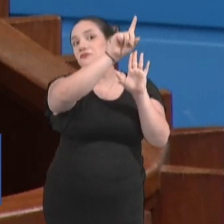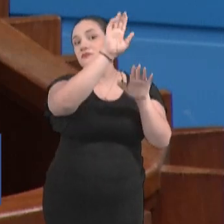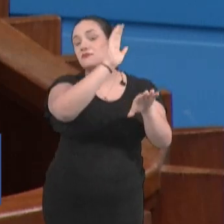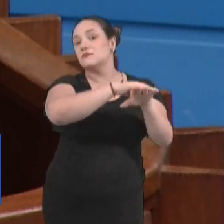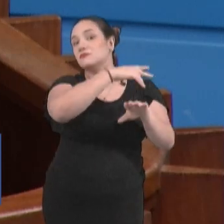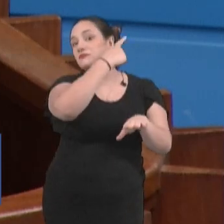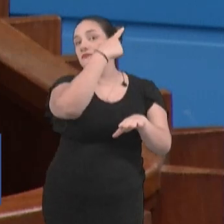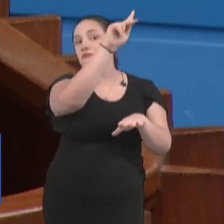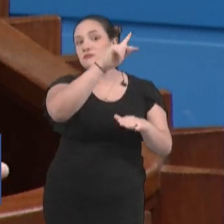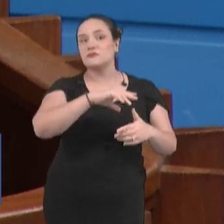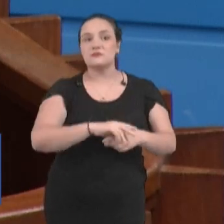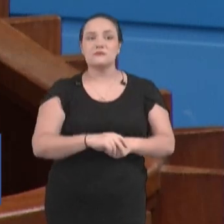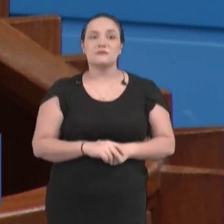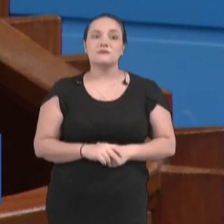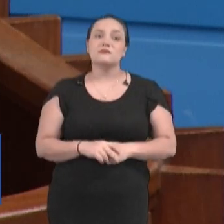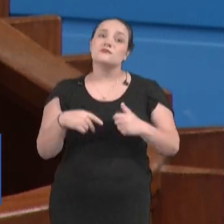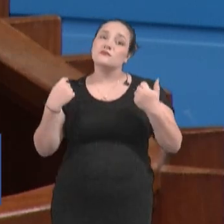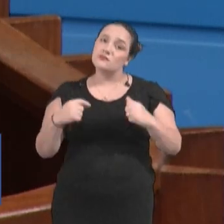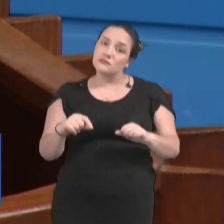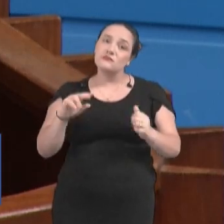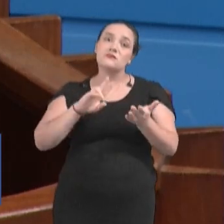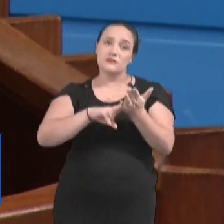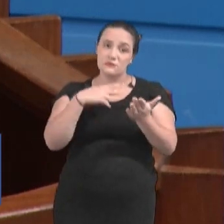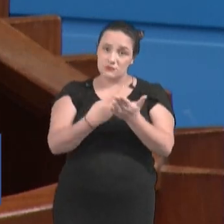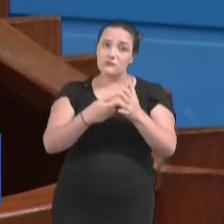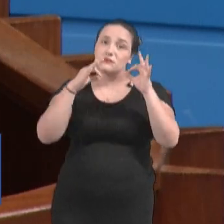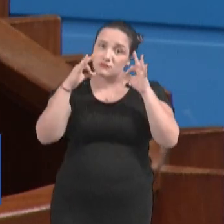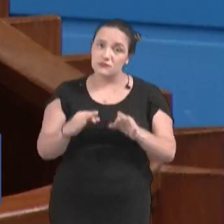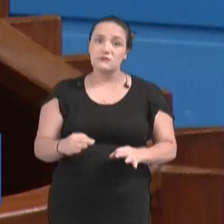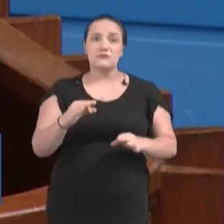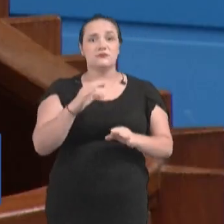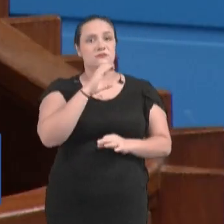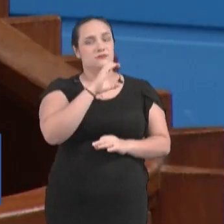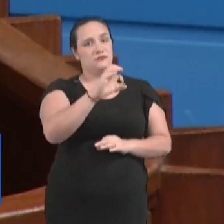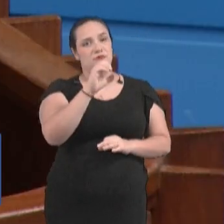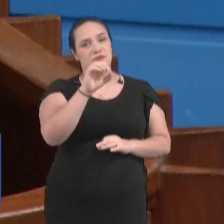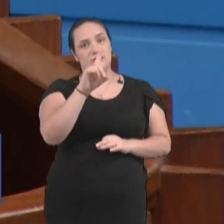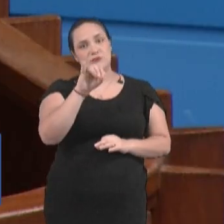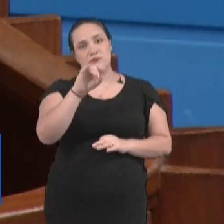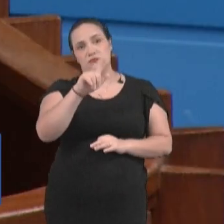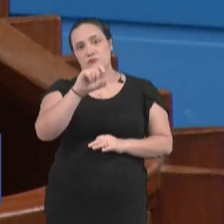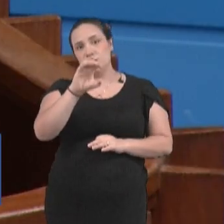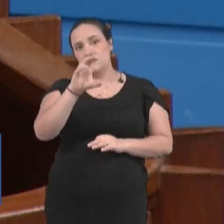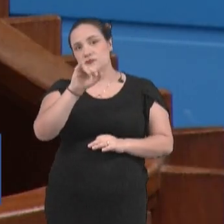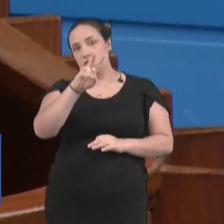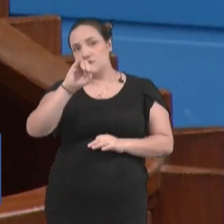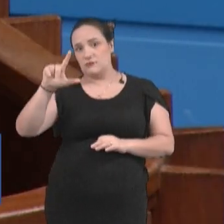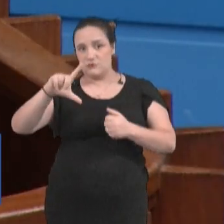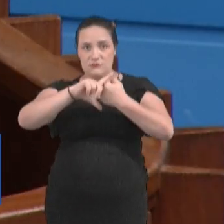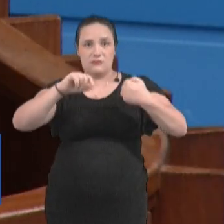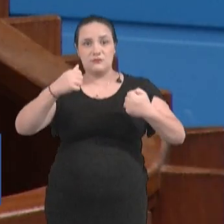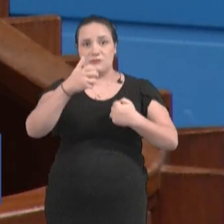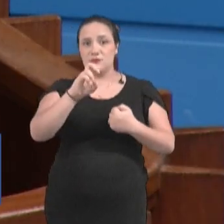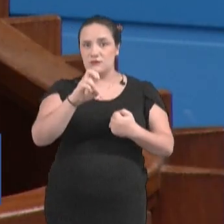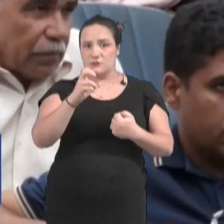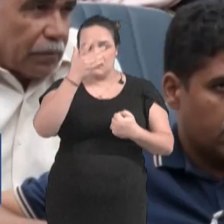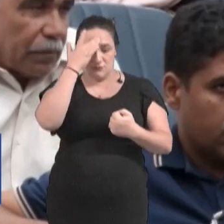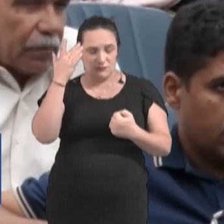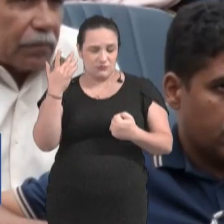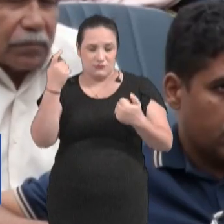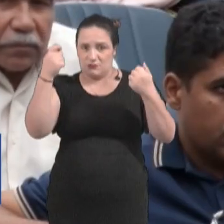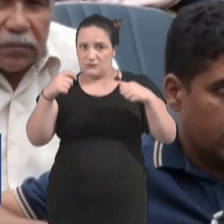interpretar, deputado Júnior Mock, o nosso Código Civil, que estabelece o seguinte no artigo 15: ninguém poderá ser